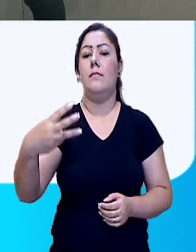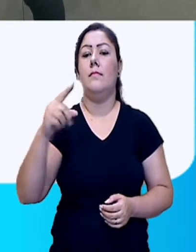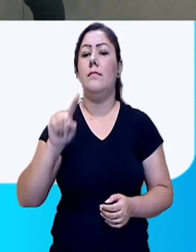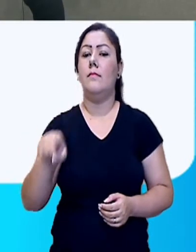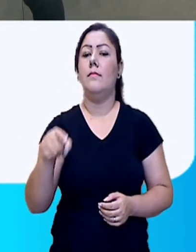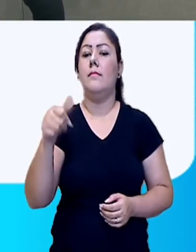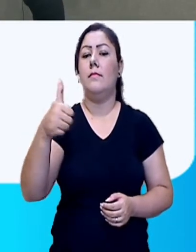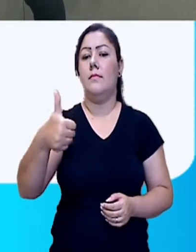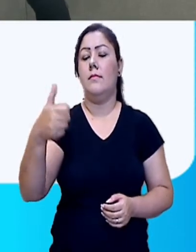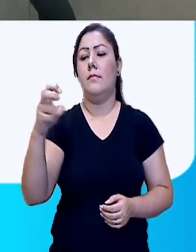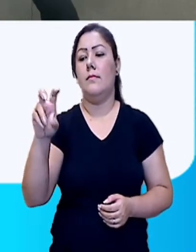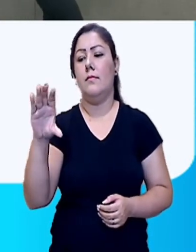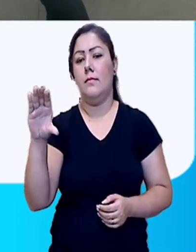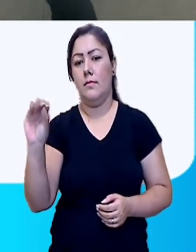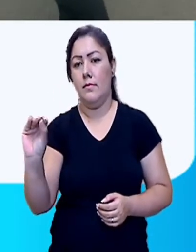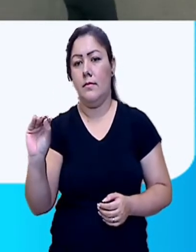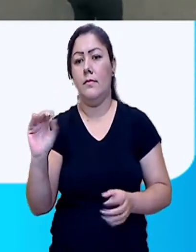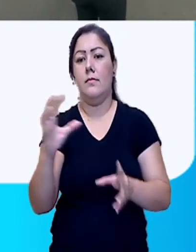3.150?